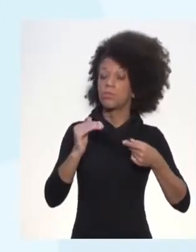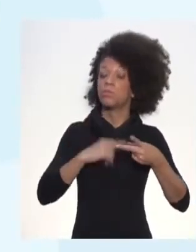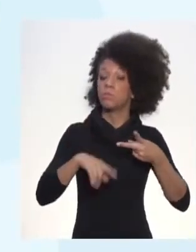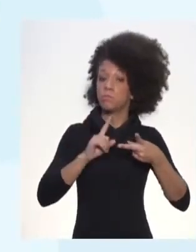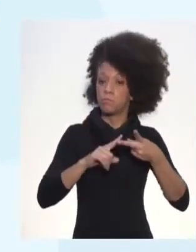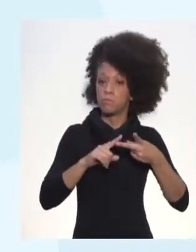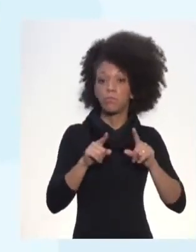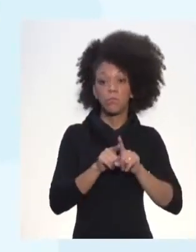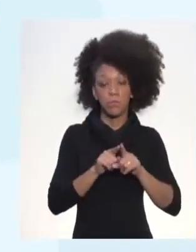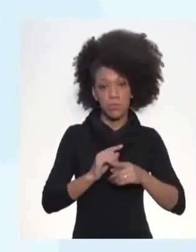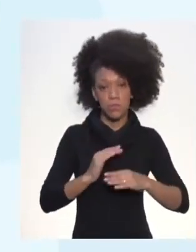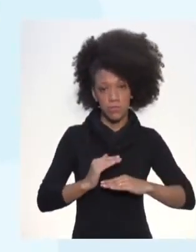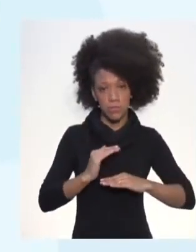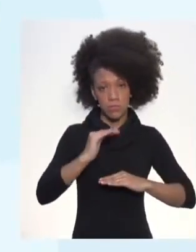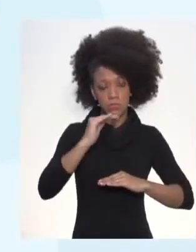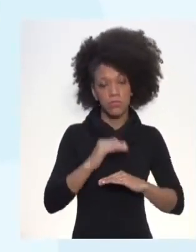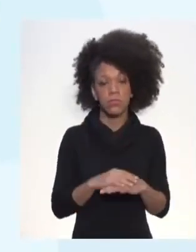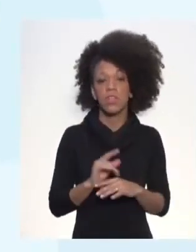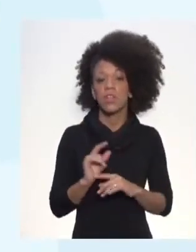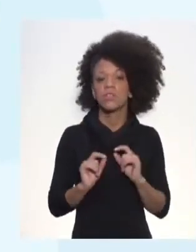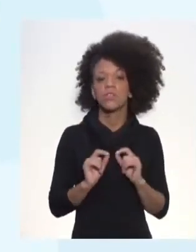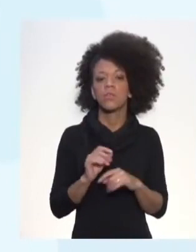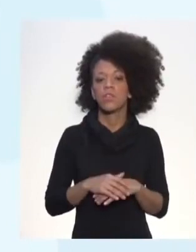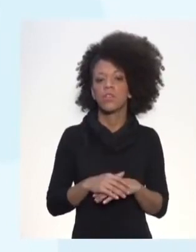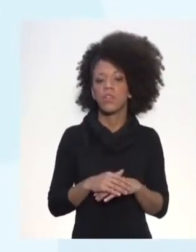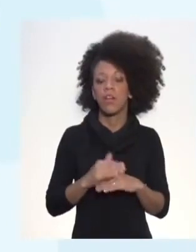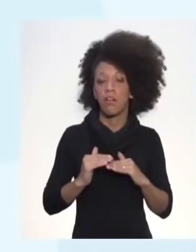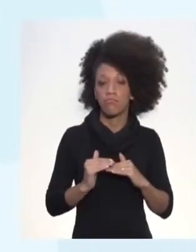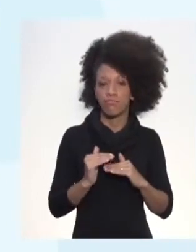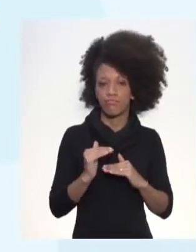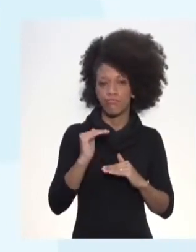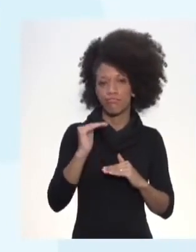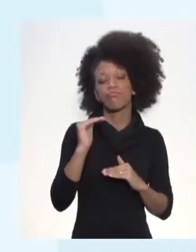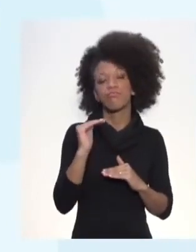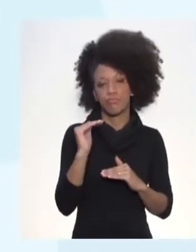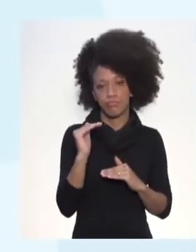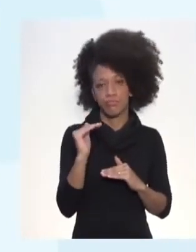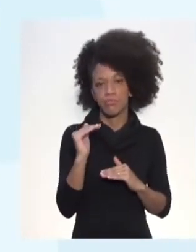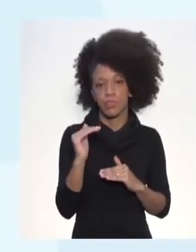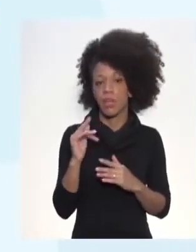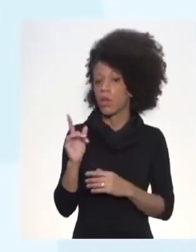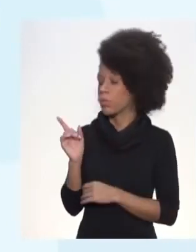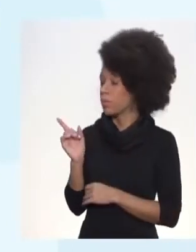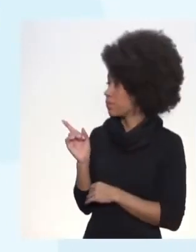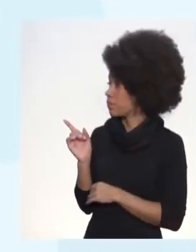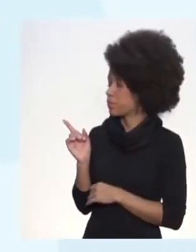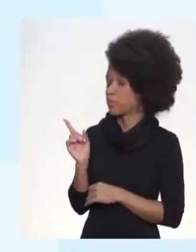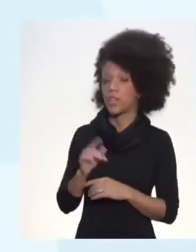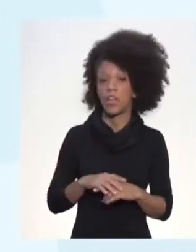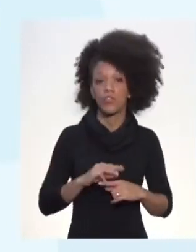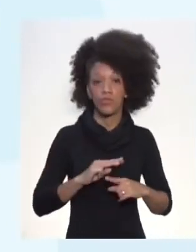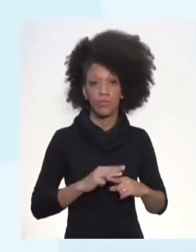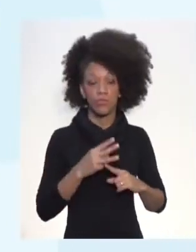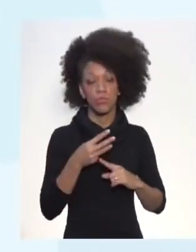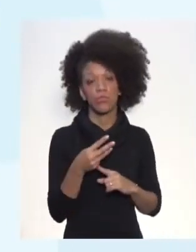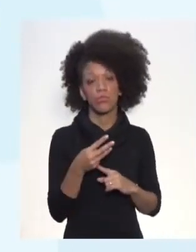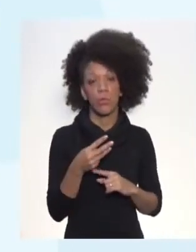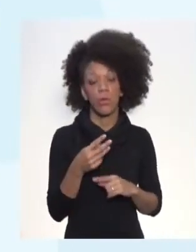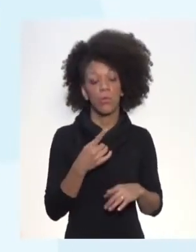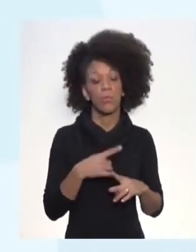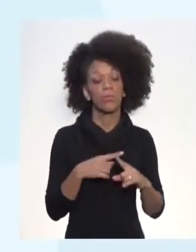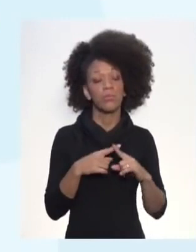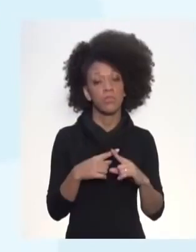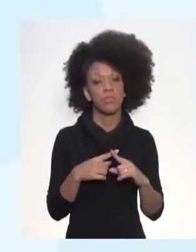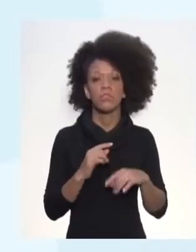tá ok? Tá? E elas são o quê? Elas crescem na mesma proporção, no caso aqui, ó, a que se multiplicar por 3, ou seja,